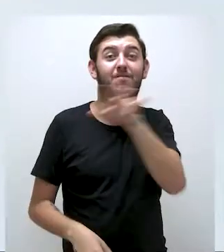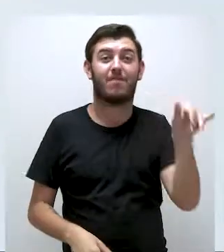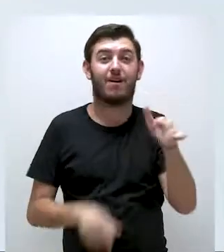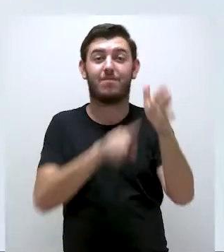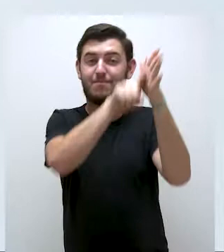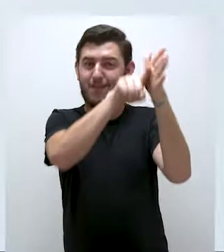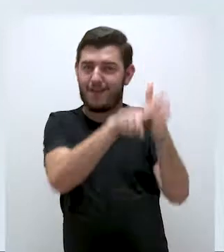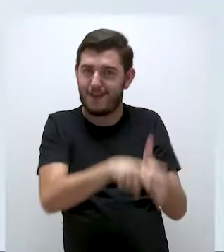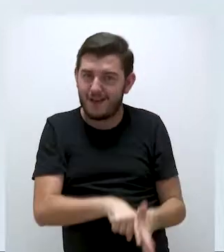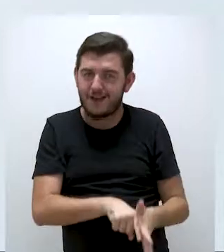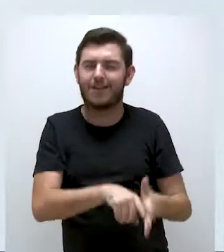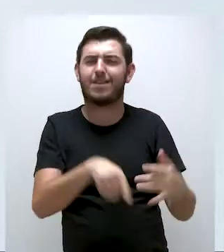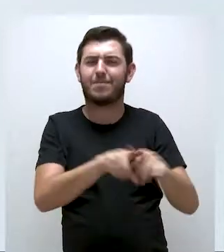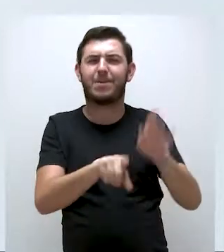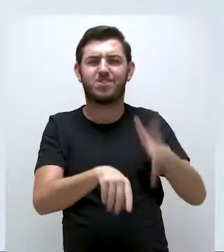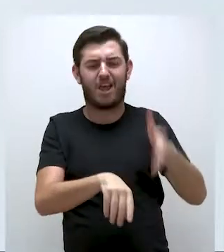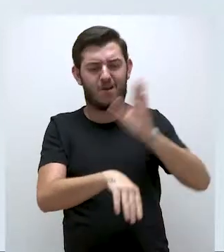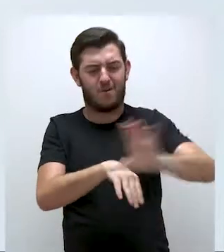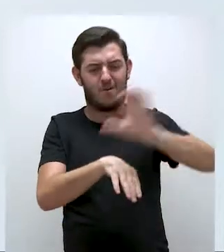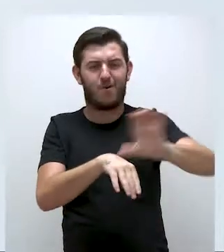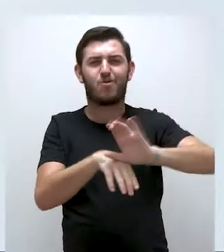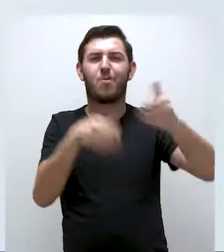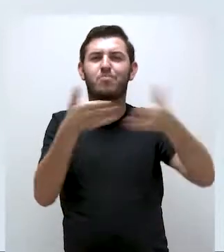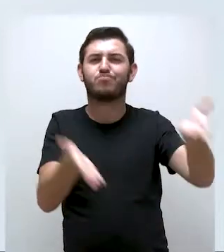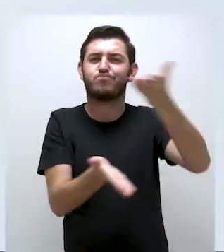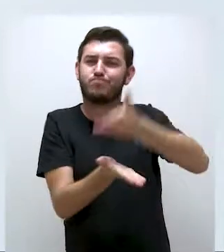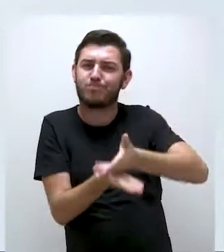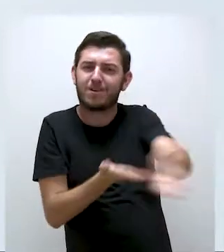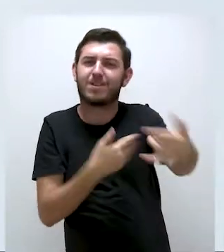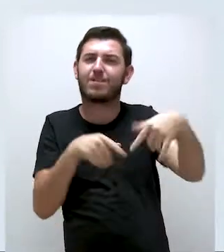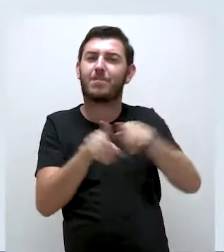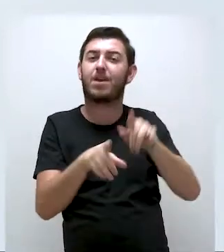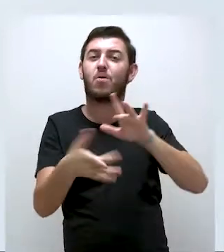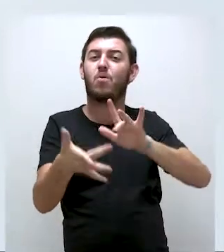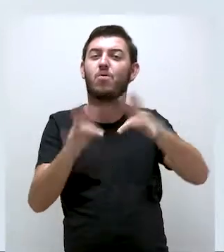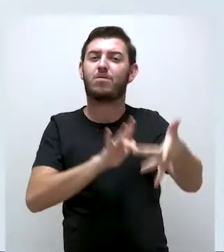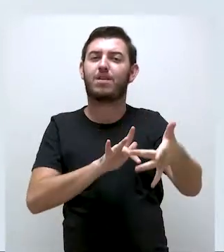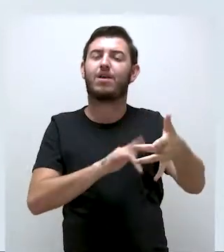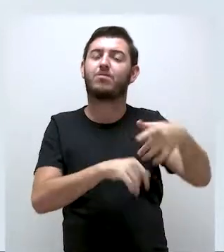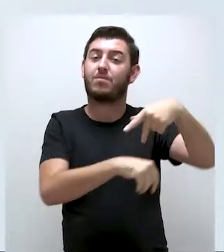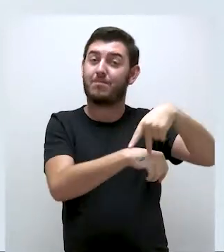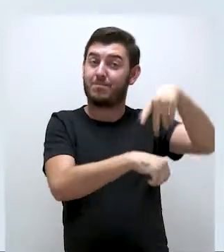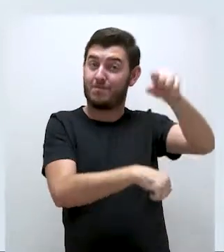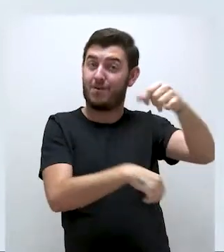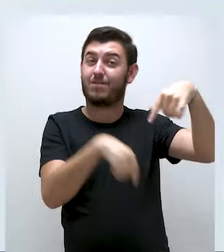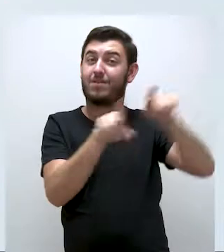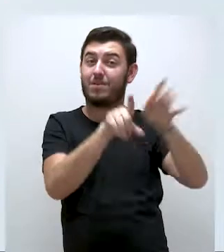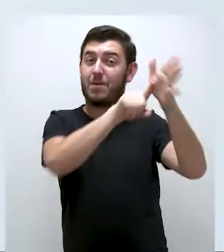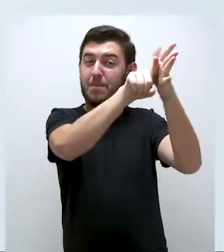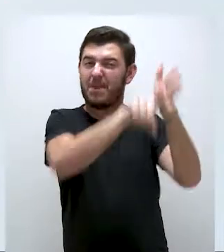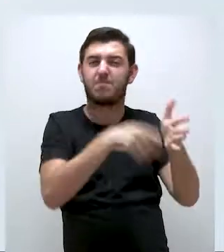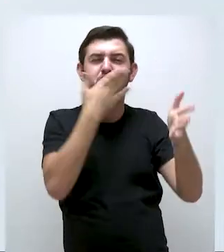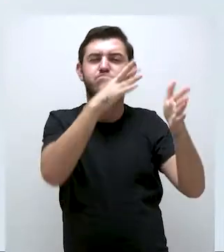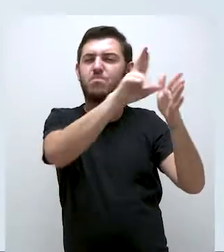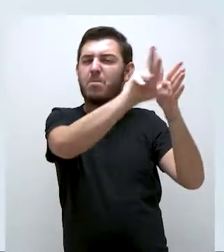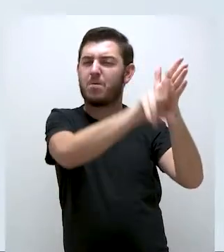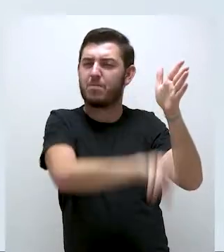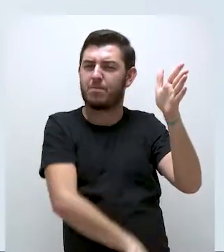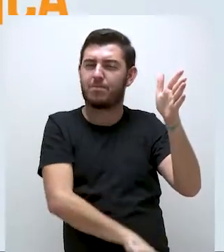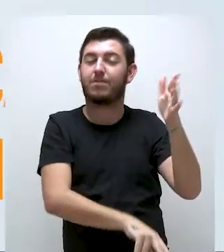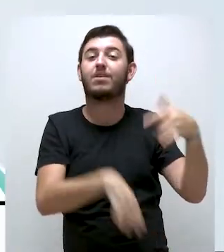e a pesquisa desde o início do curso, colocando você em contato direto com a pós-graduação e as pesquisas de